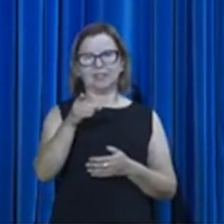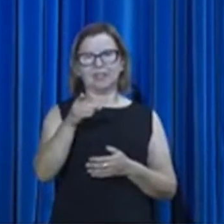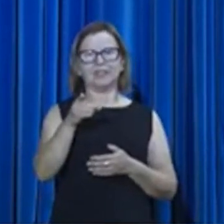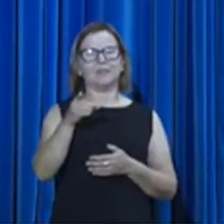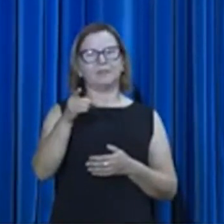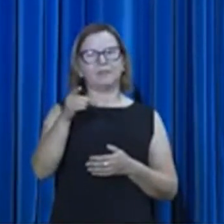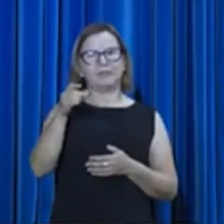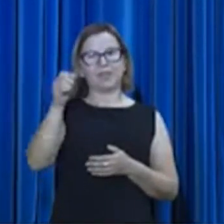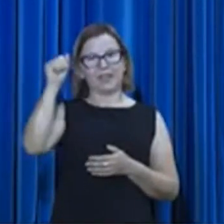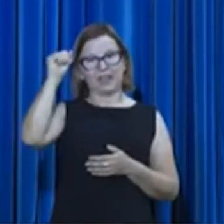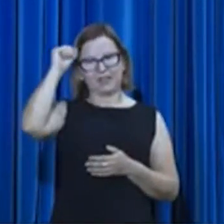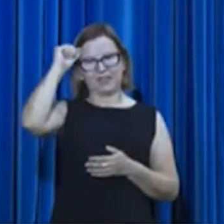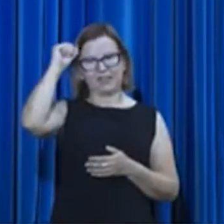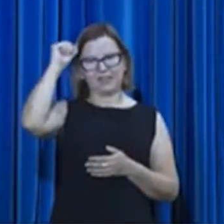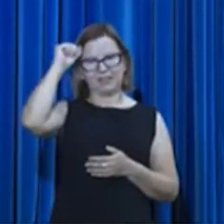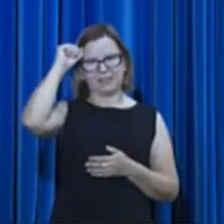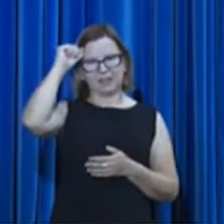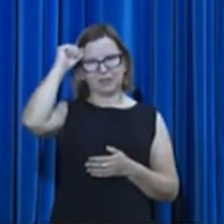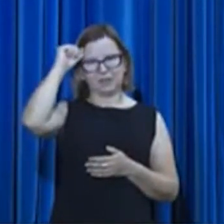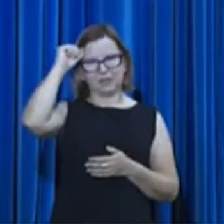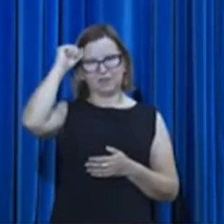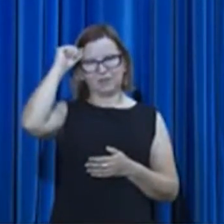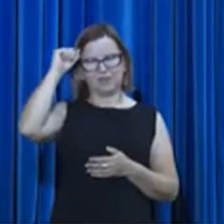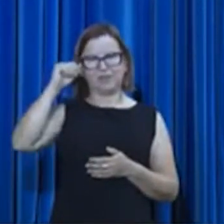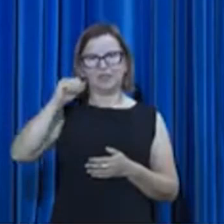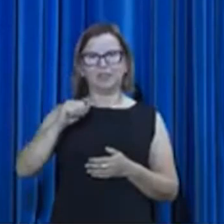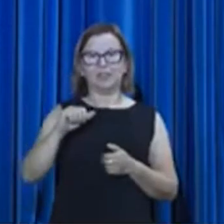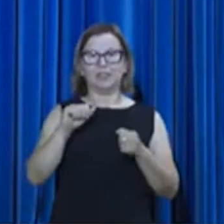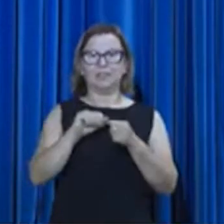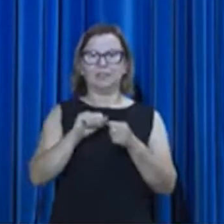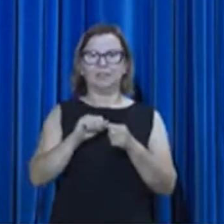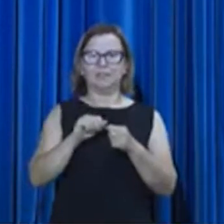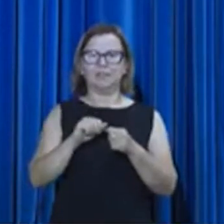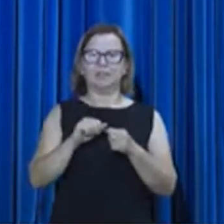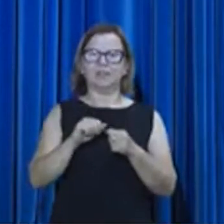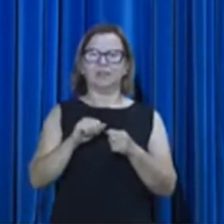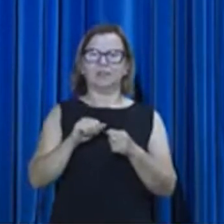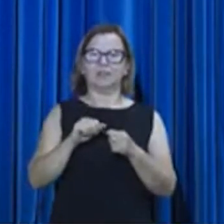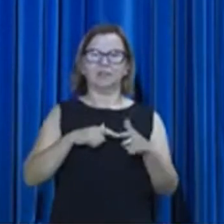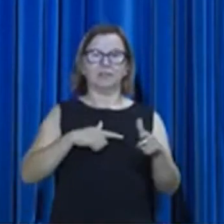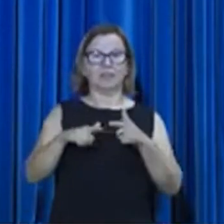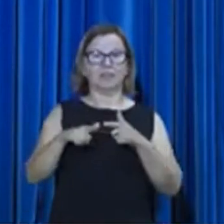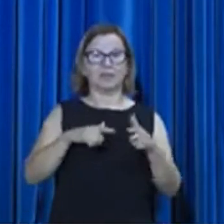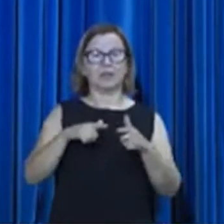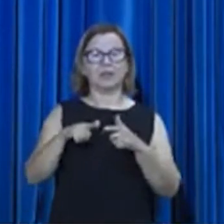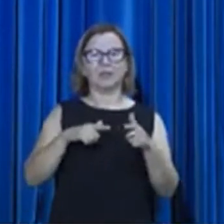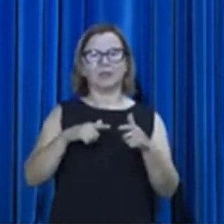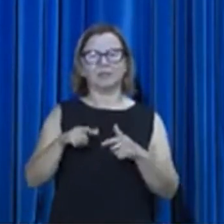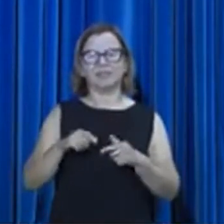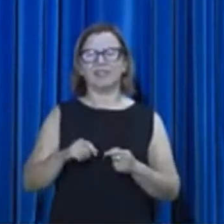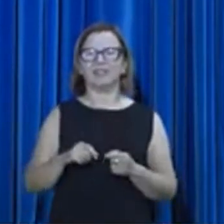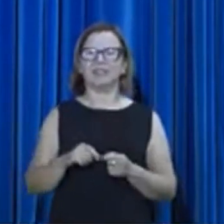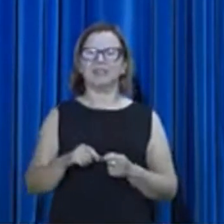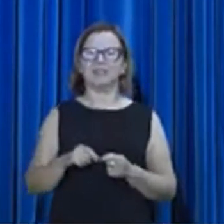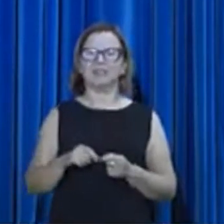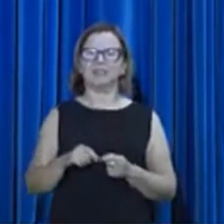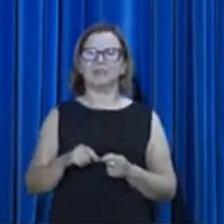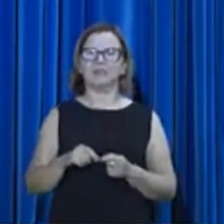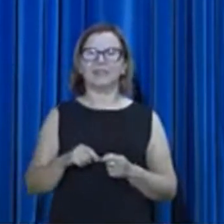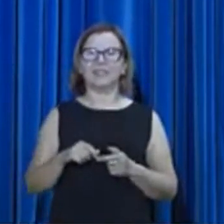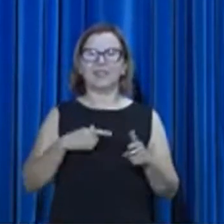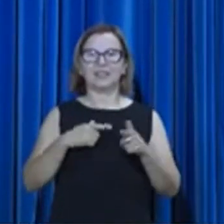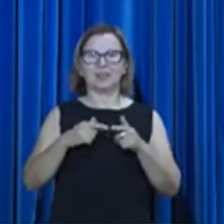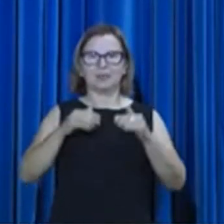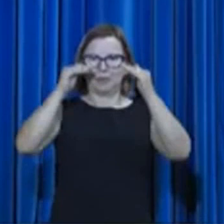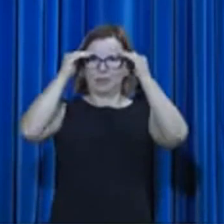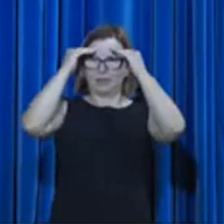Adão, e esta ordem de realizar um trabalho, era um trabalho que ele realizava debaixo da